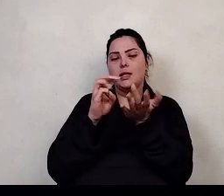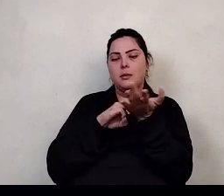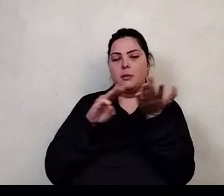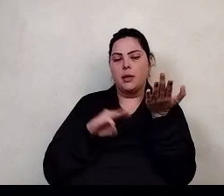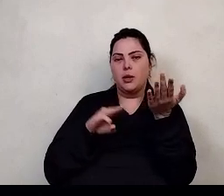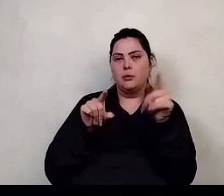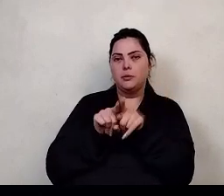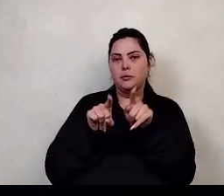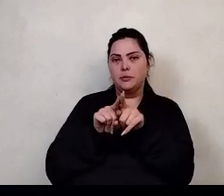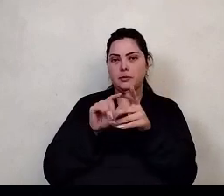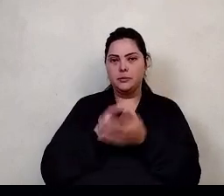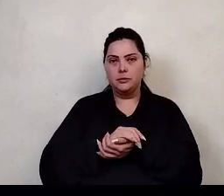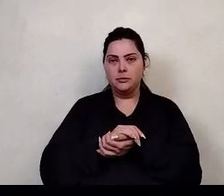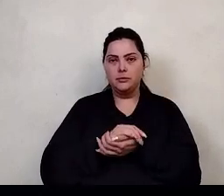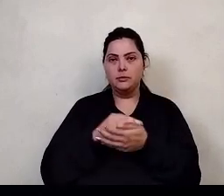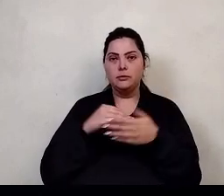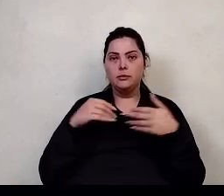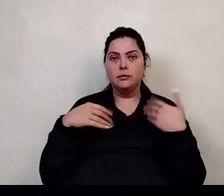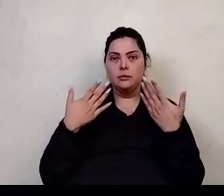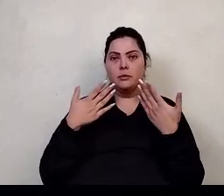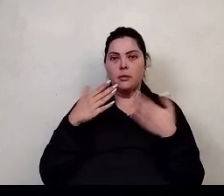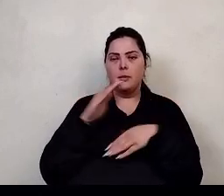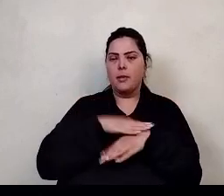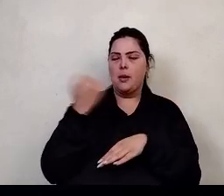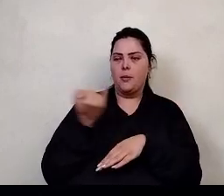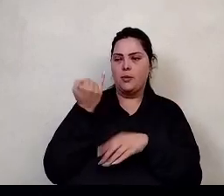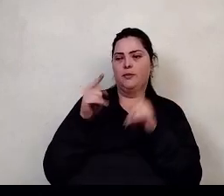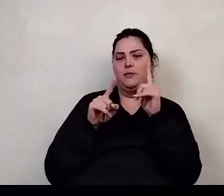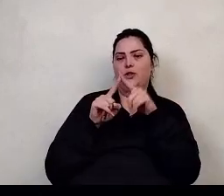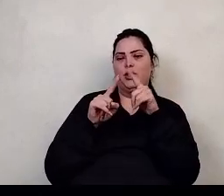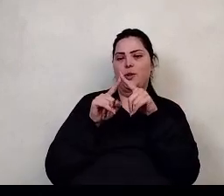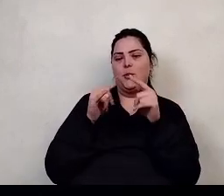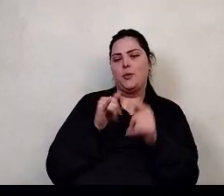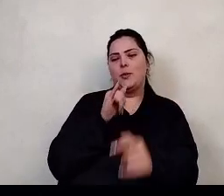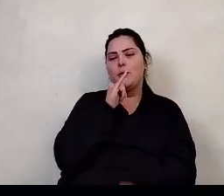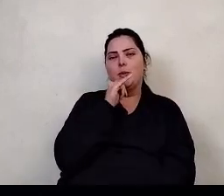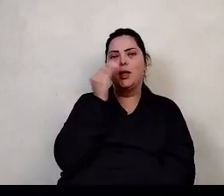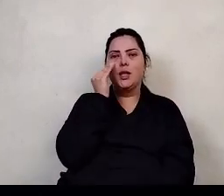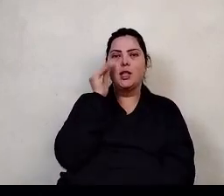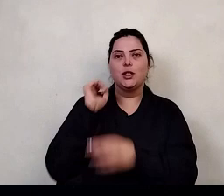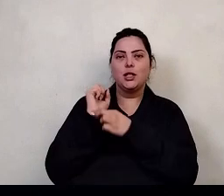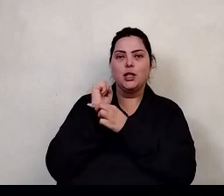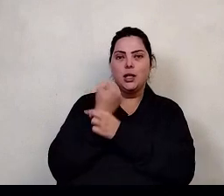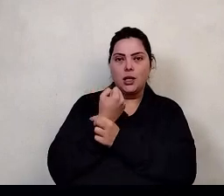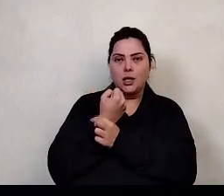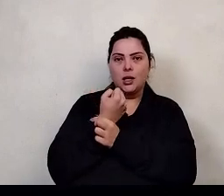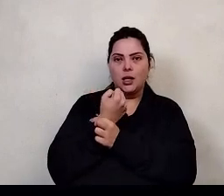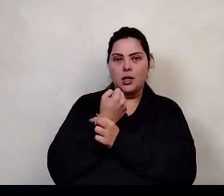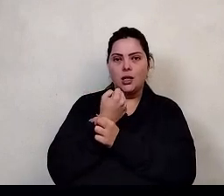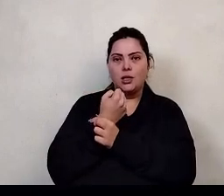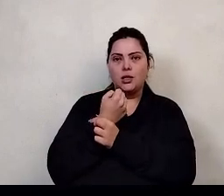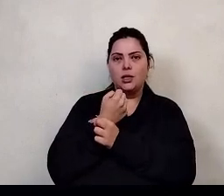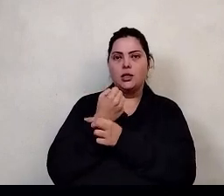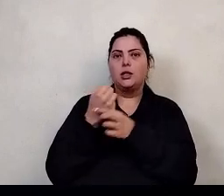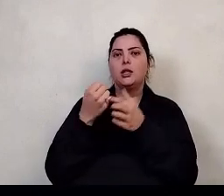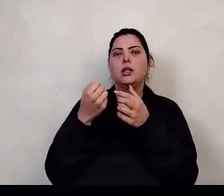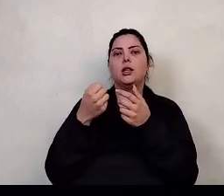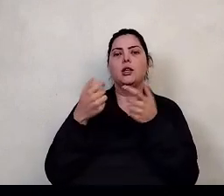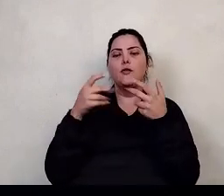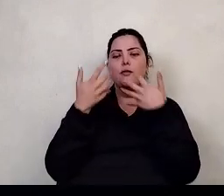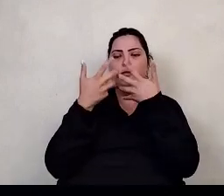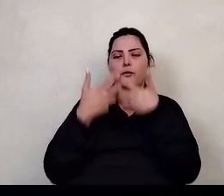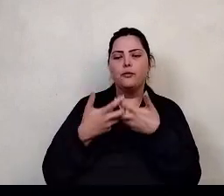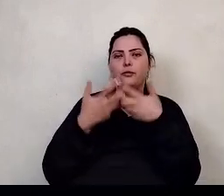Bom, então, mais importante que o tipo de teste a ser utilizado é garantir a minha unidade de entrega. Ou seja, aquilo que eu estou